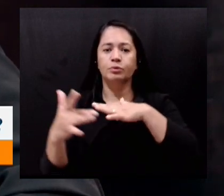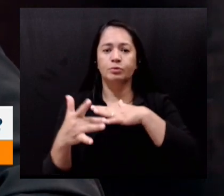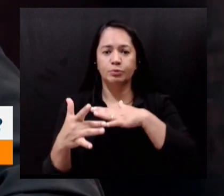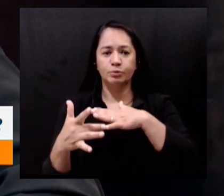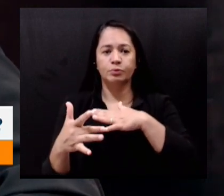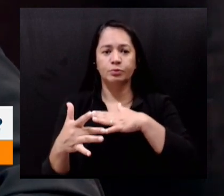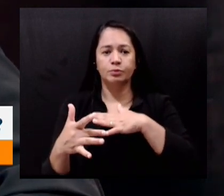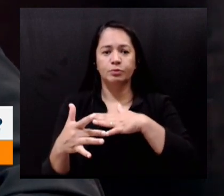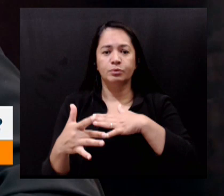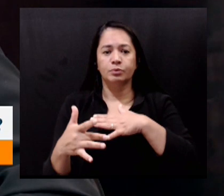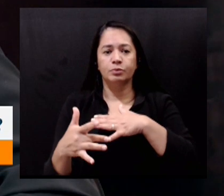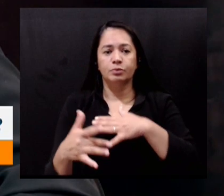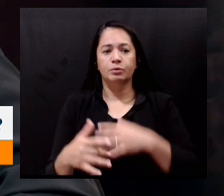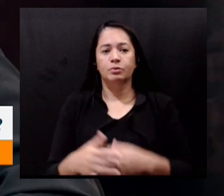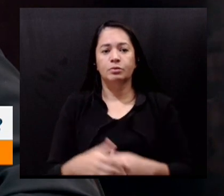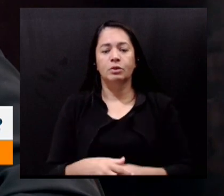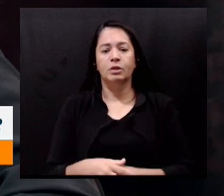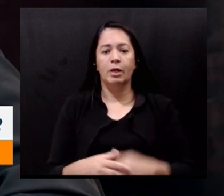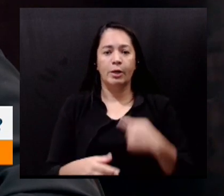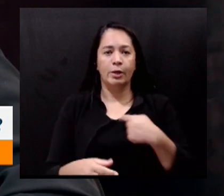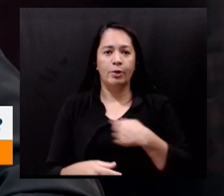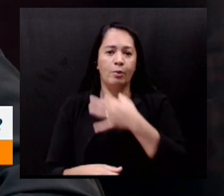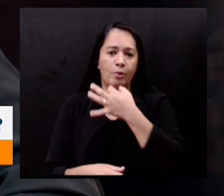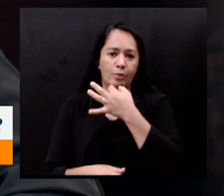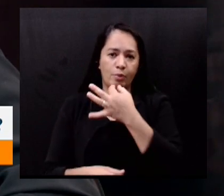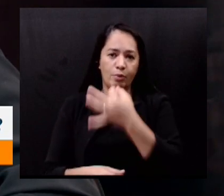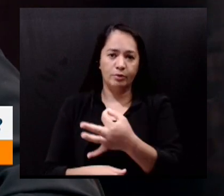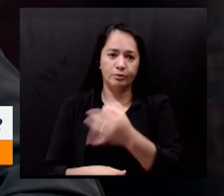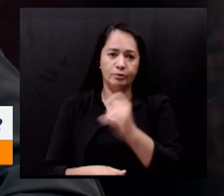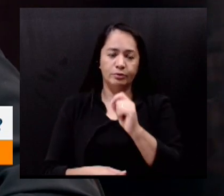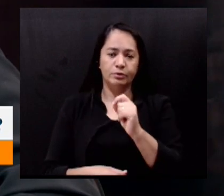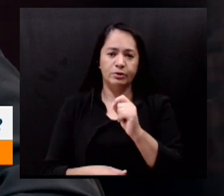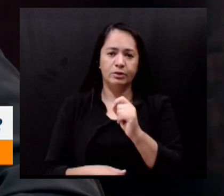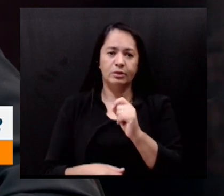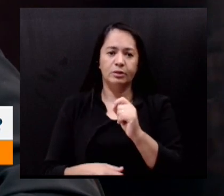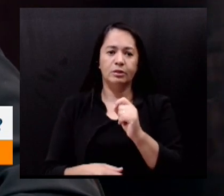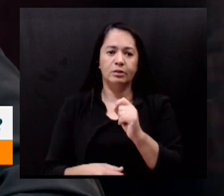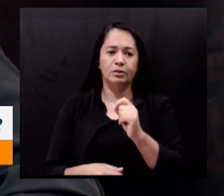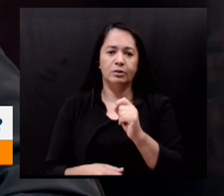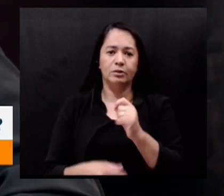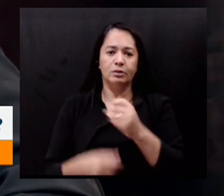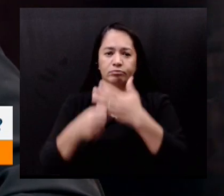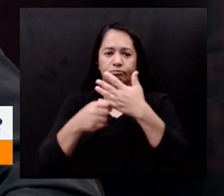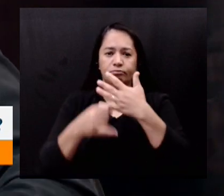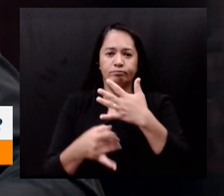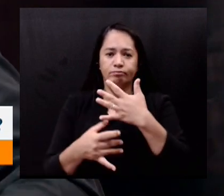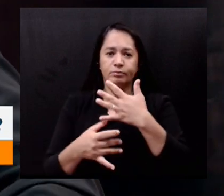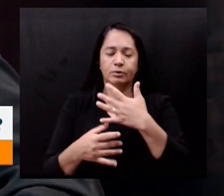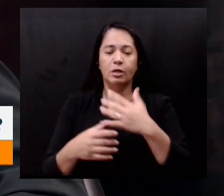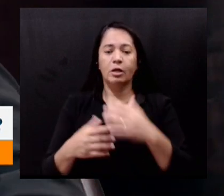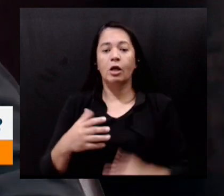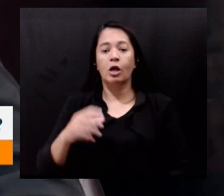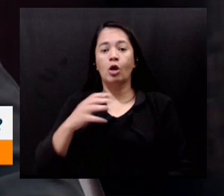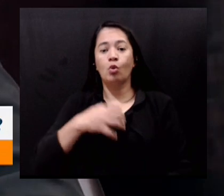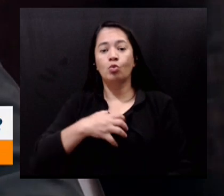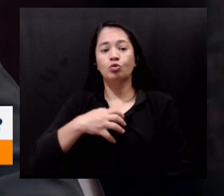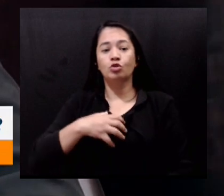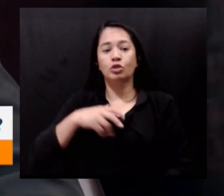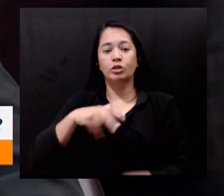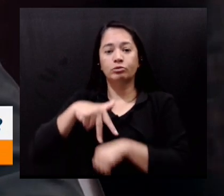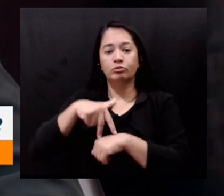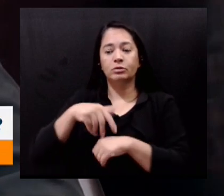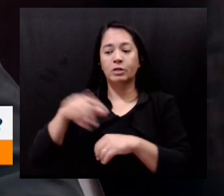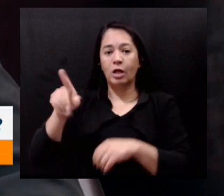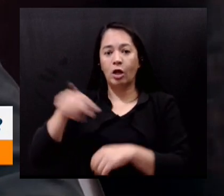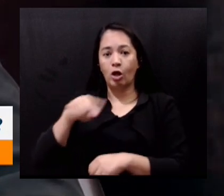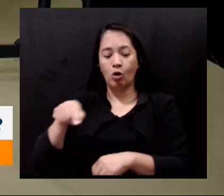Mas eu diria que o que acaba determinando é a postura posterior ao cancelamento.